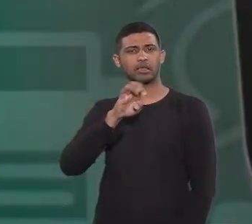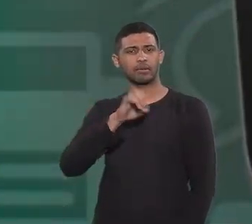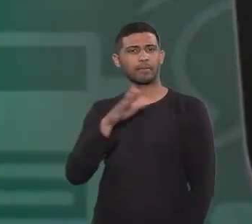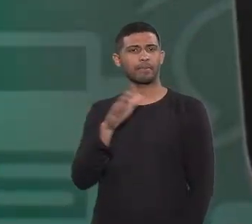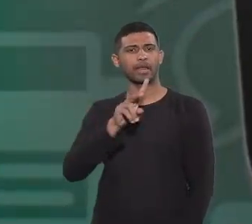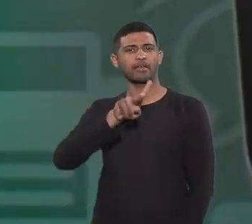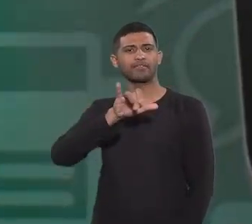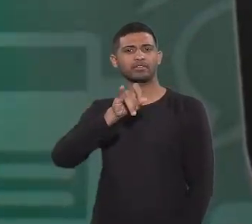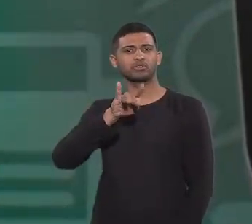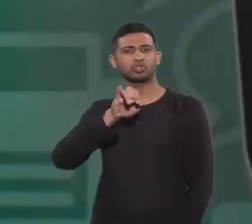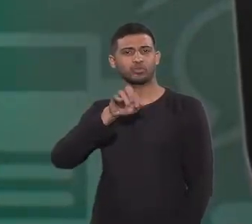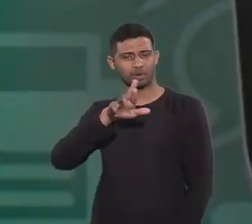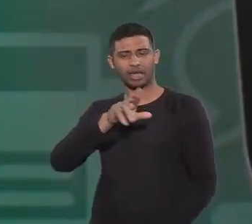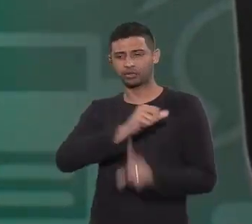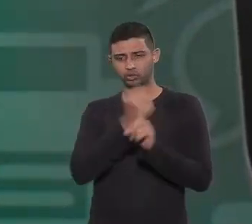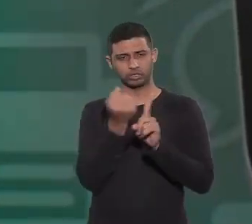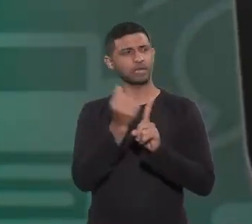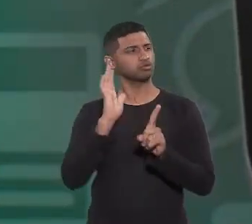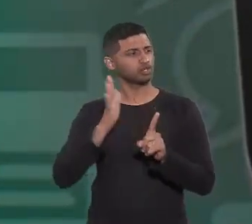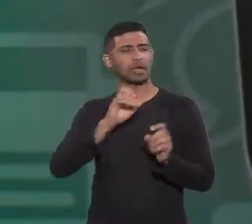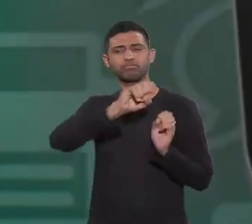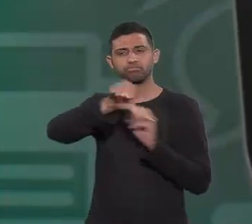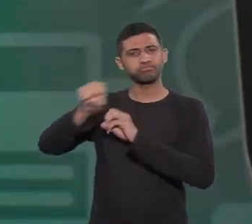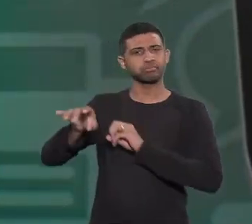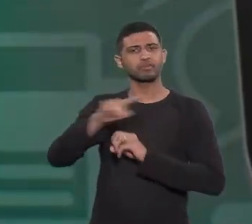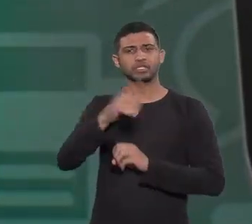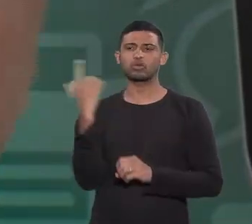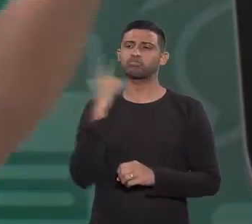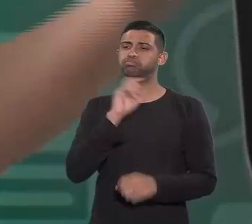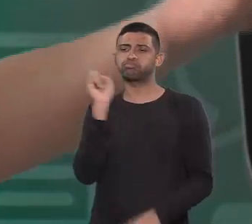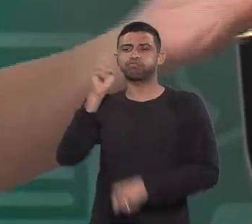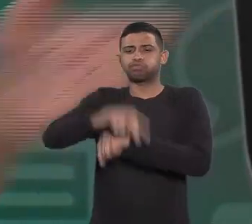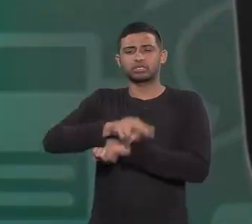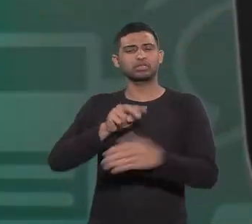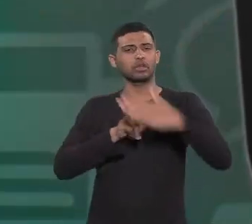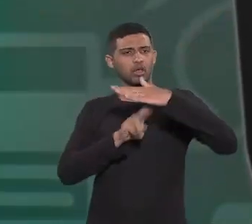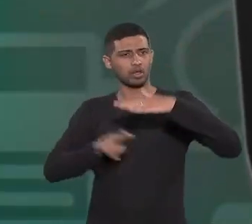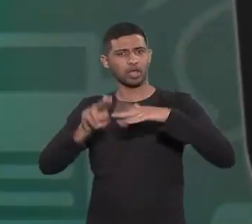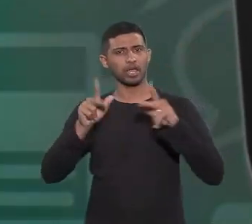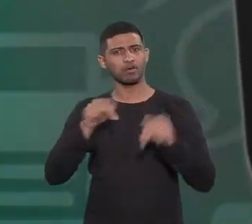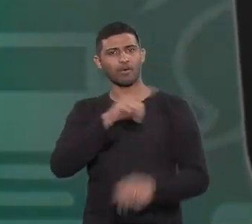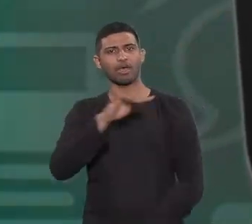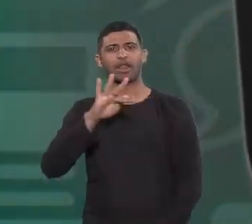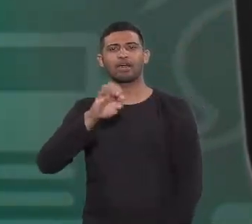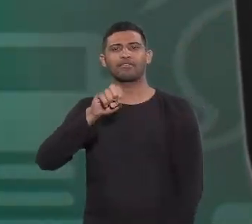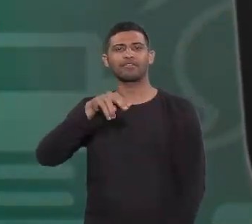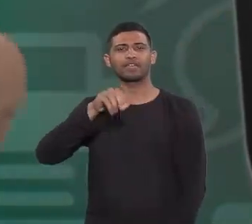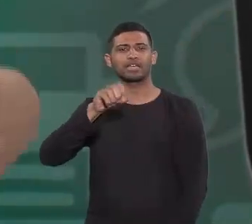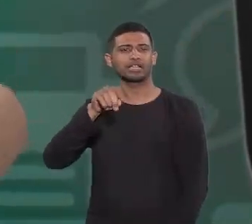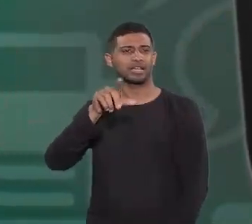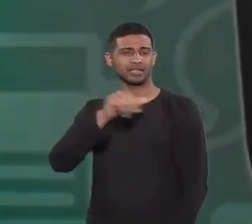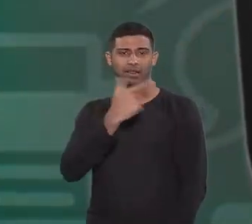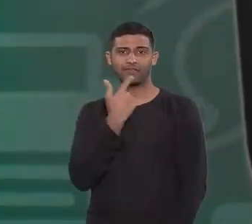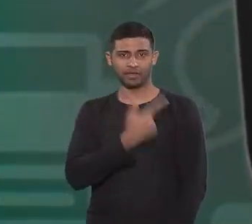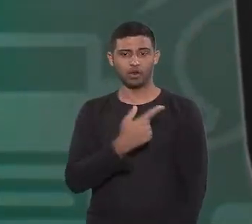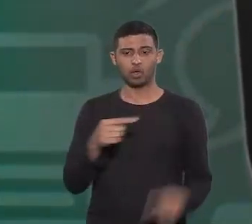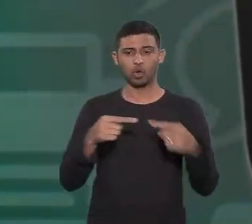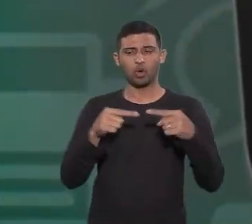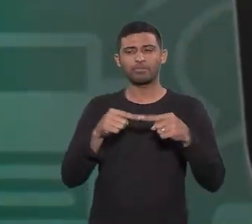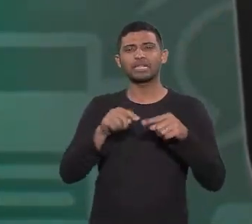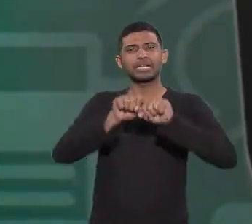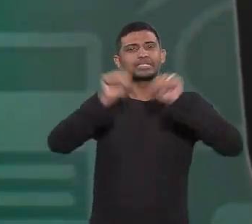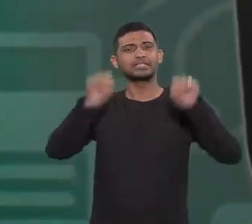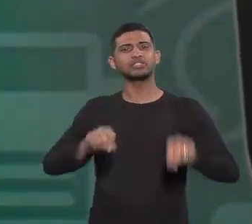social e, além disso, conseguiu entrar na universidade, como a professora Fernanda falou, no sistema